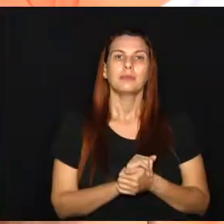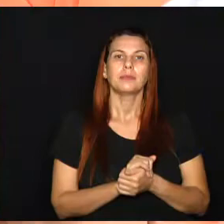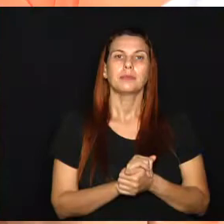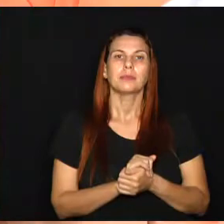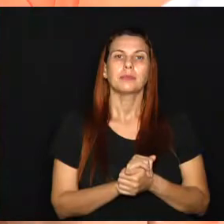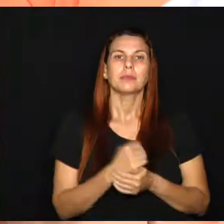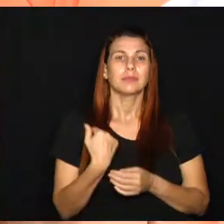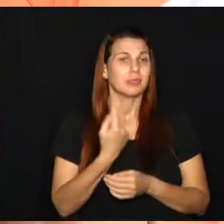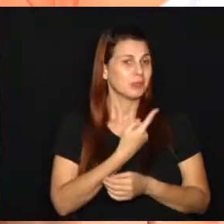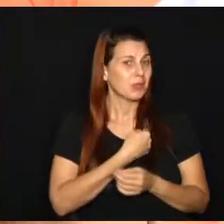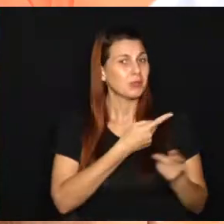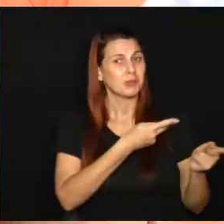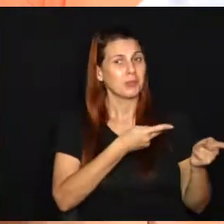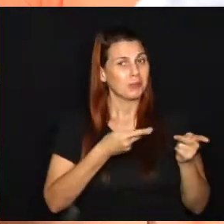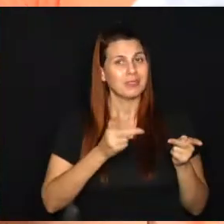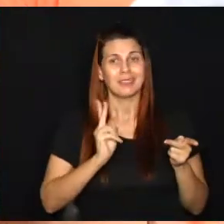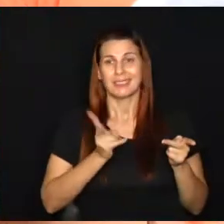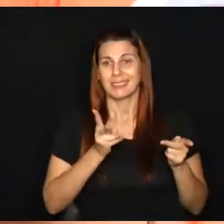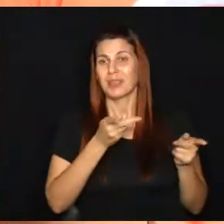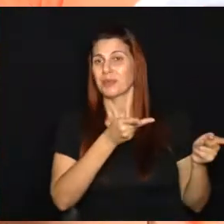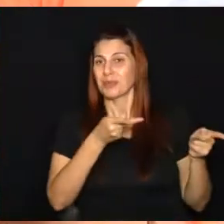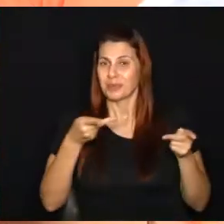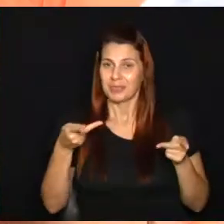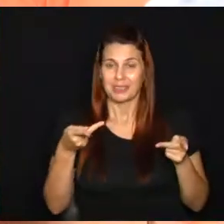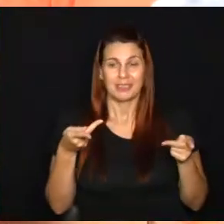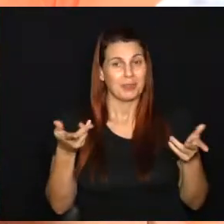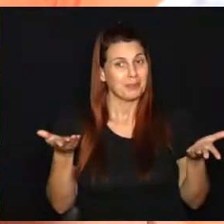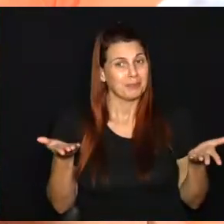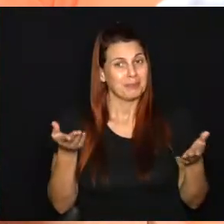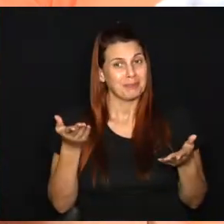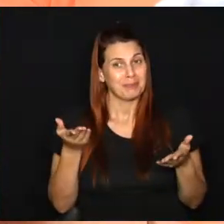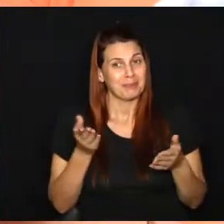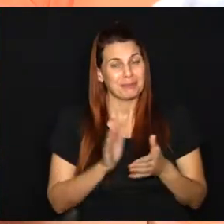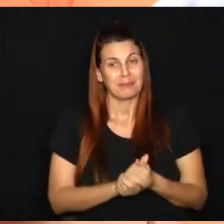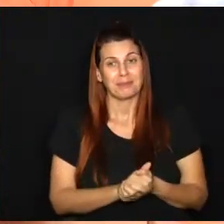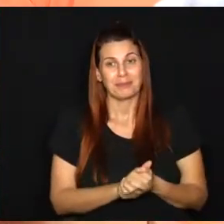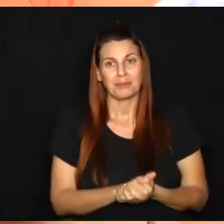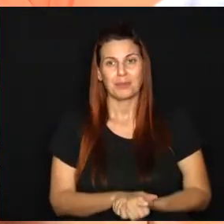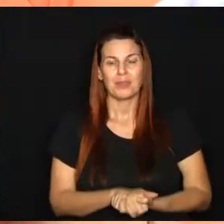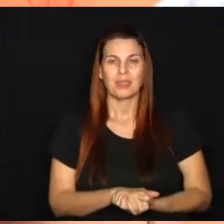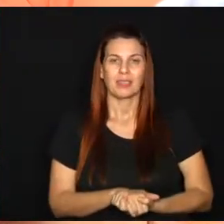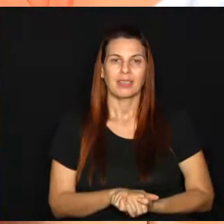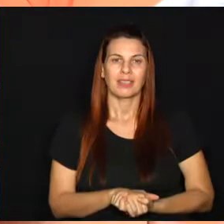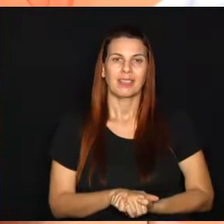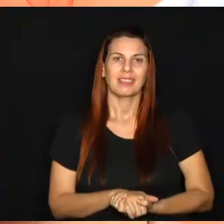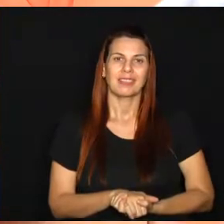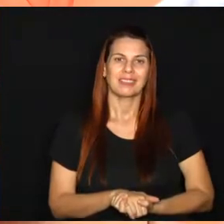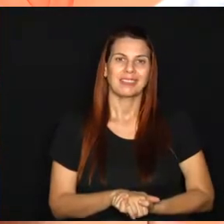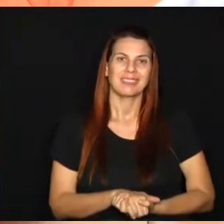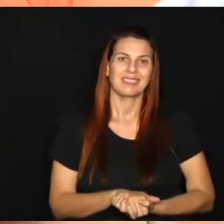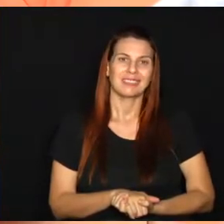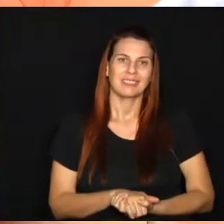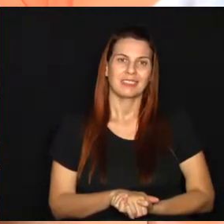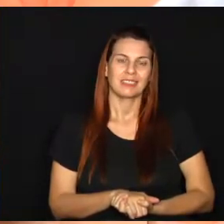sempre convida, mas vamos lá. Tem medo de nós.